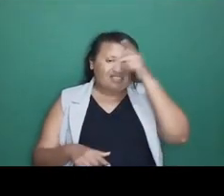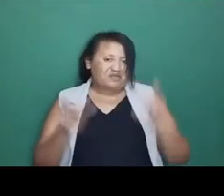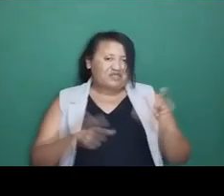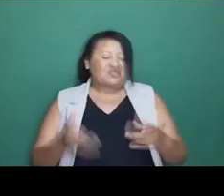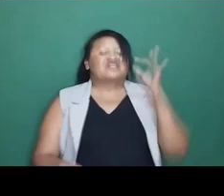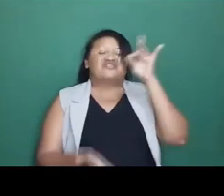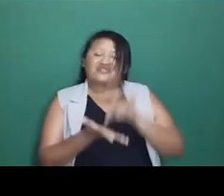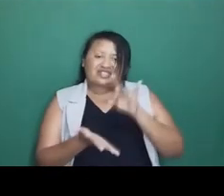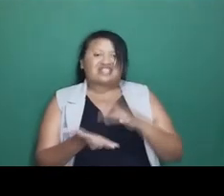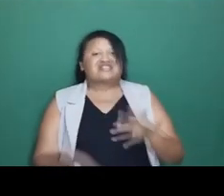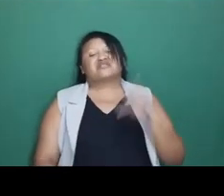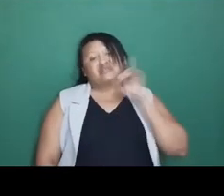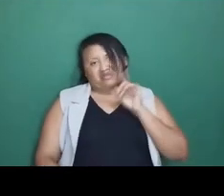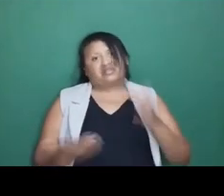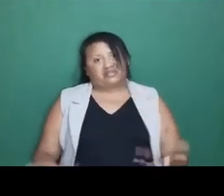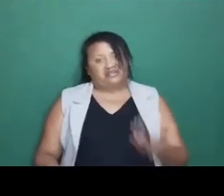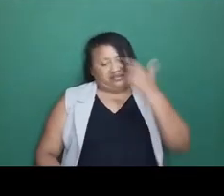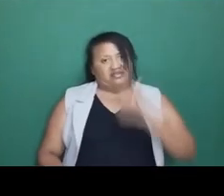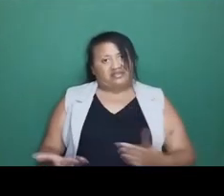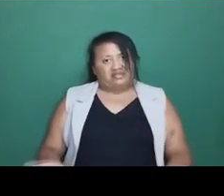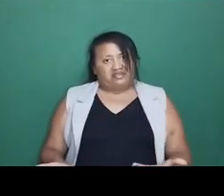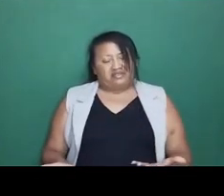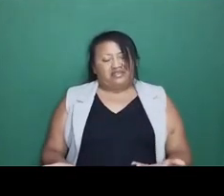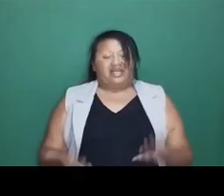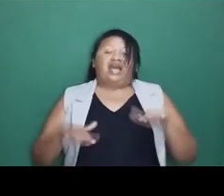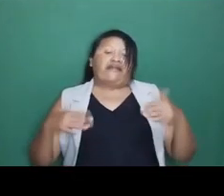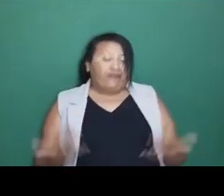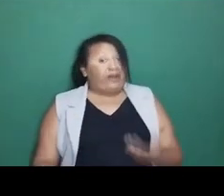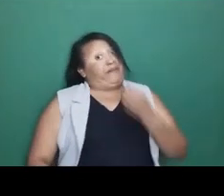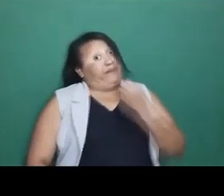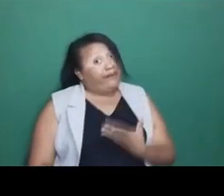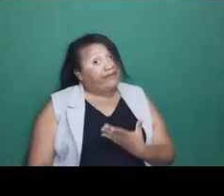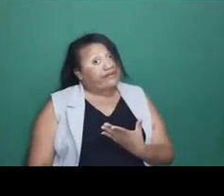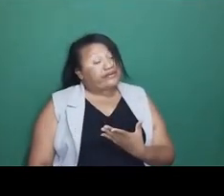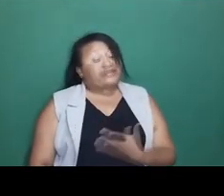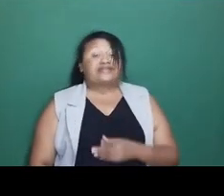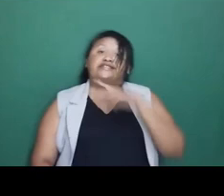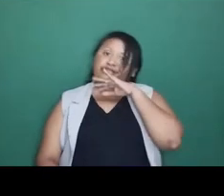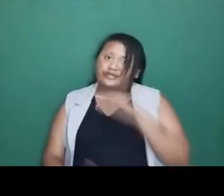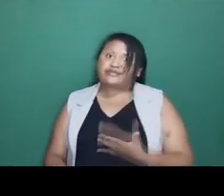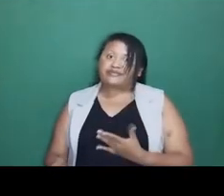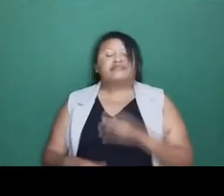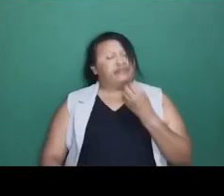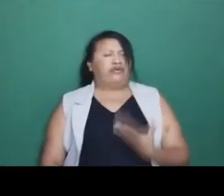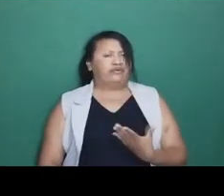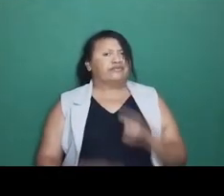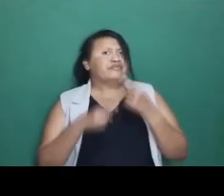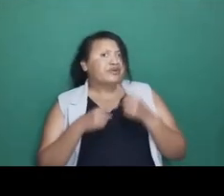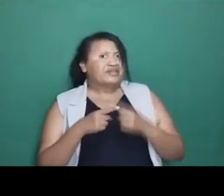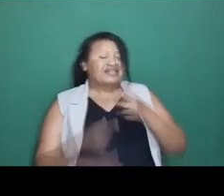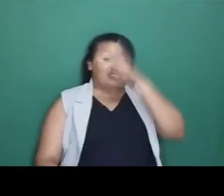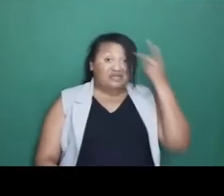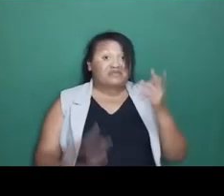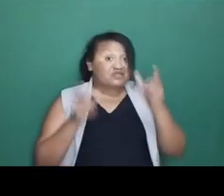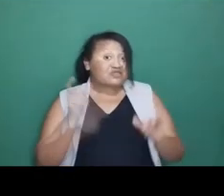verdadeiros americanos isso é o mesmo tempo bom e ruim é bom porque as